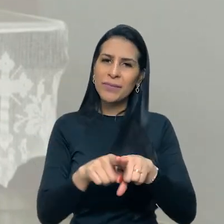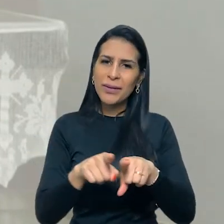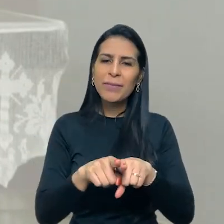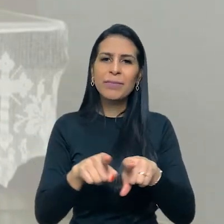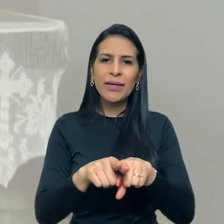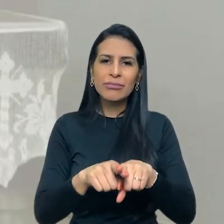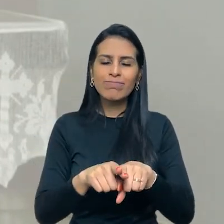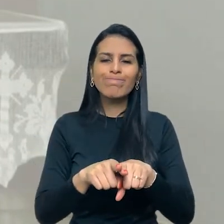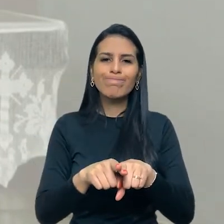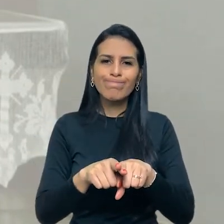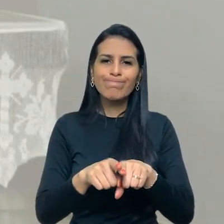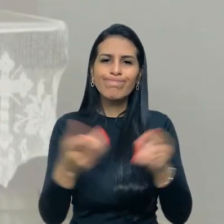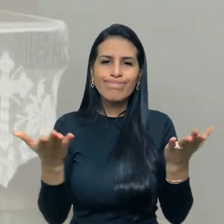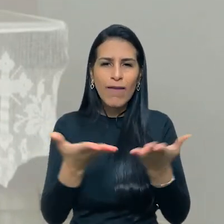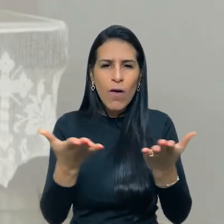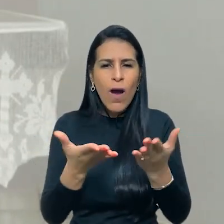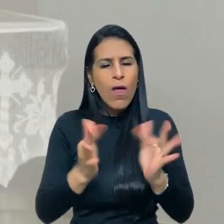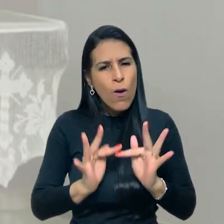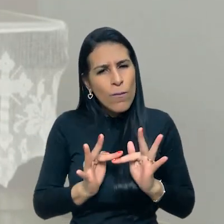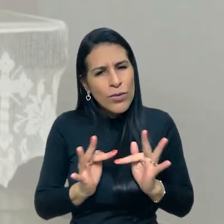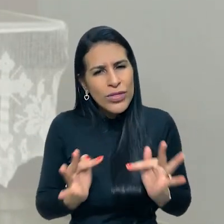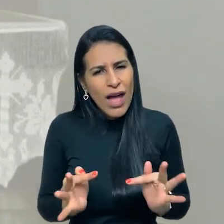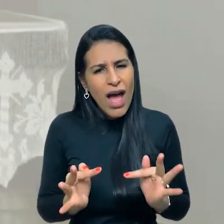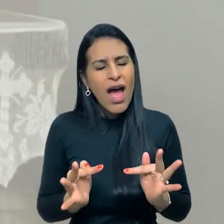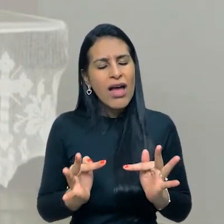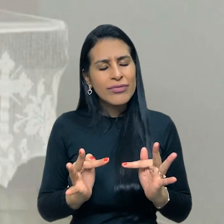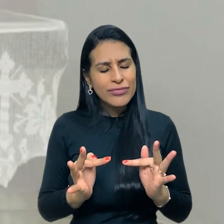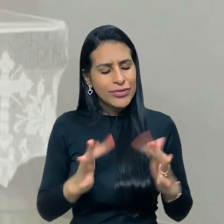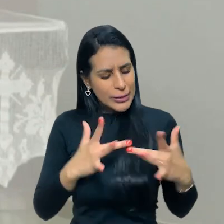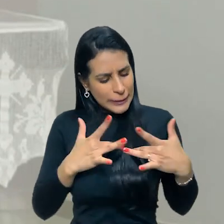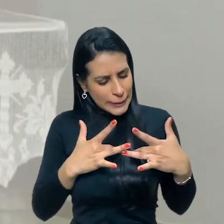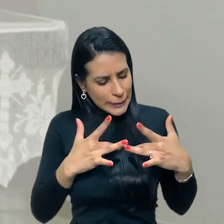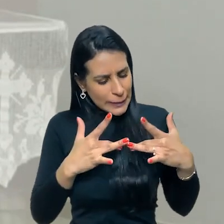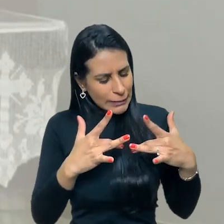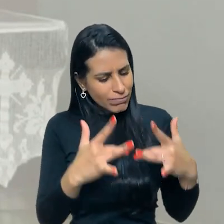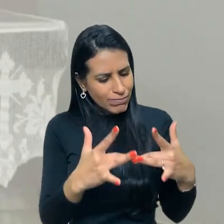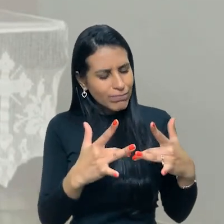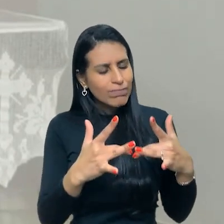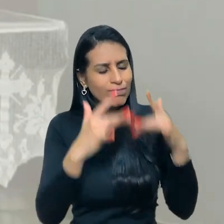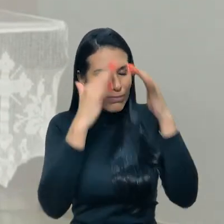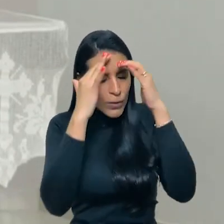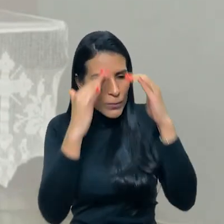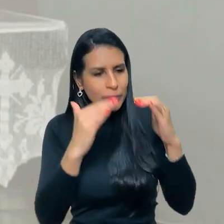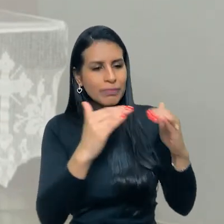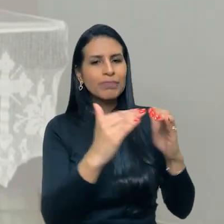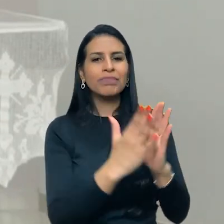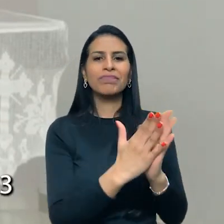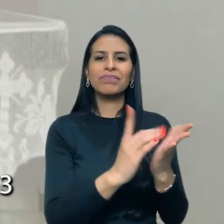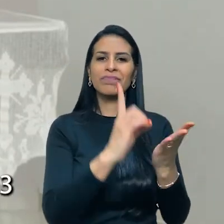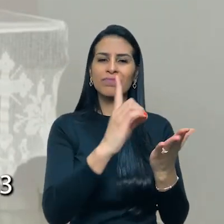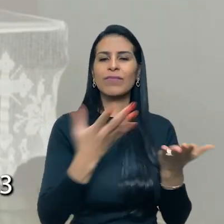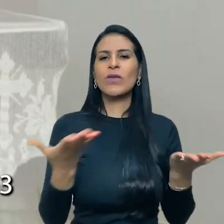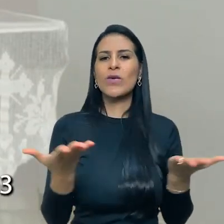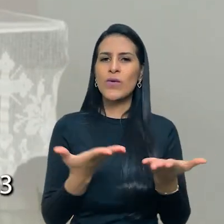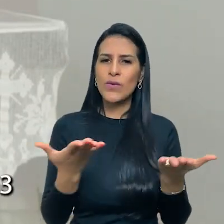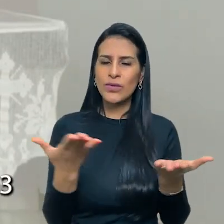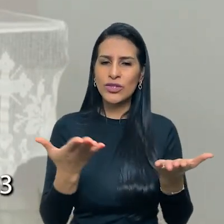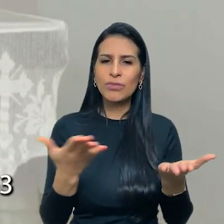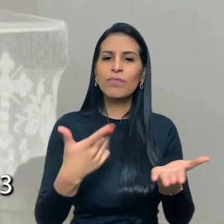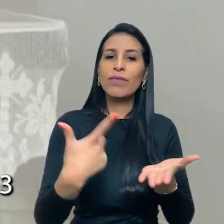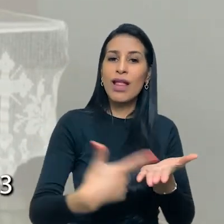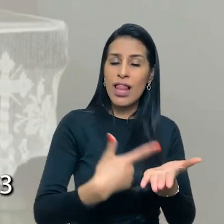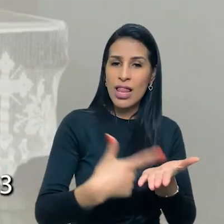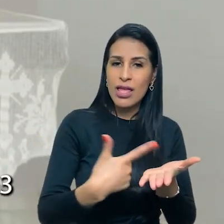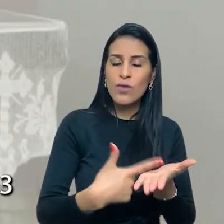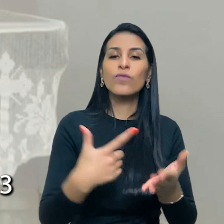com humildade e devoção esta palavra que é viva e é poderosa. Palavra de